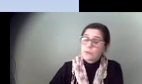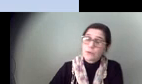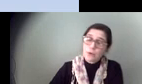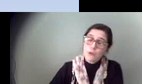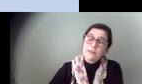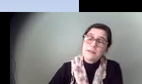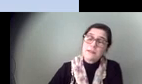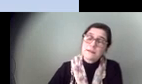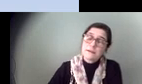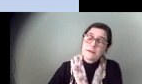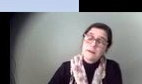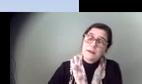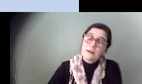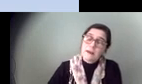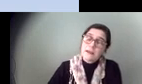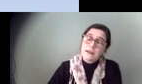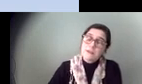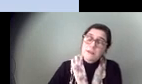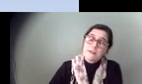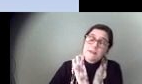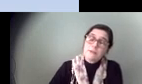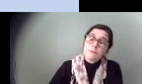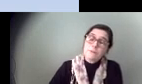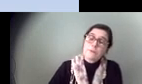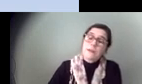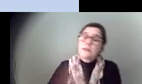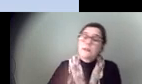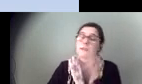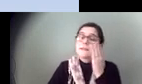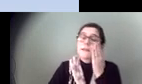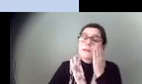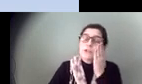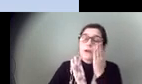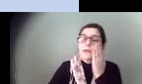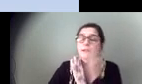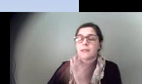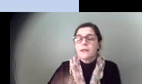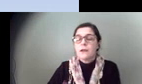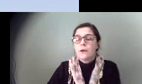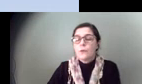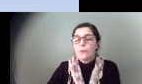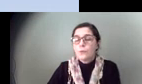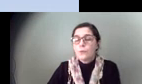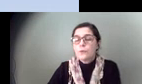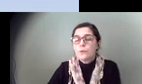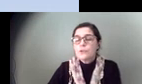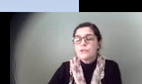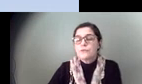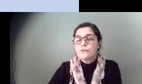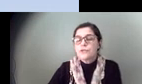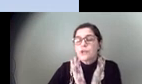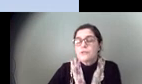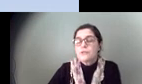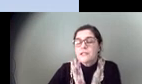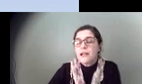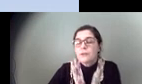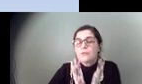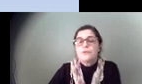esses protocolos, né, essa observação em sala de aula, ela tem um único objetivo,